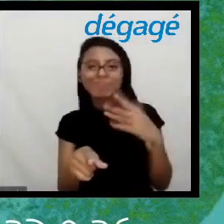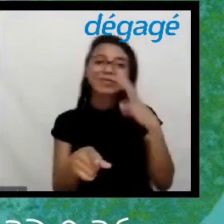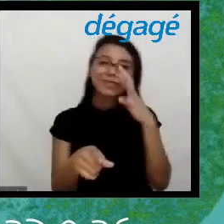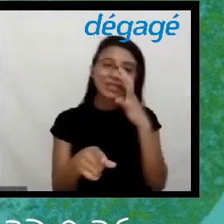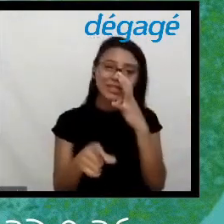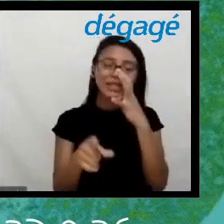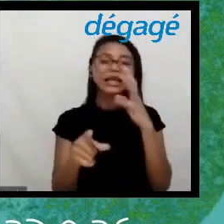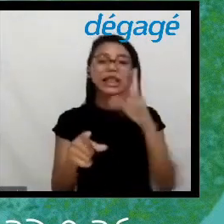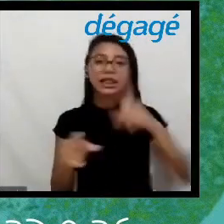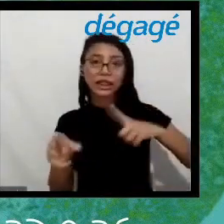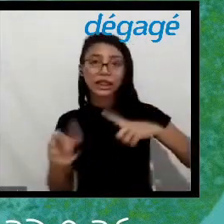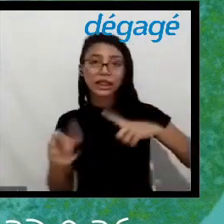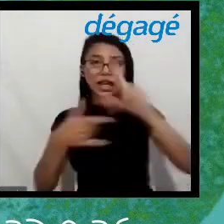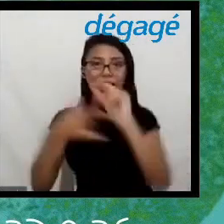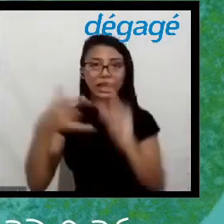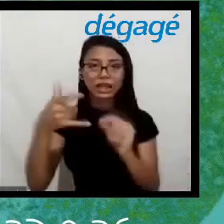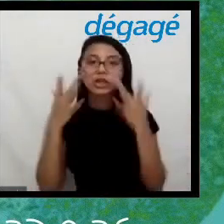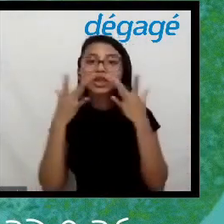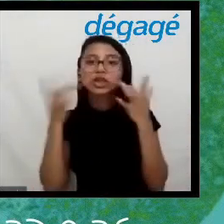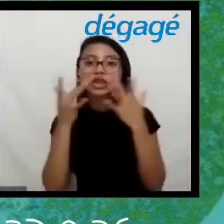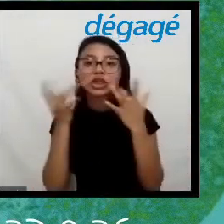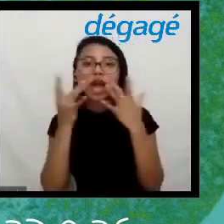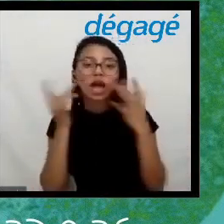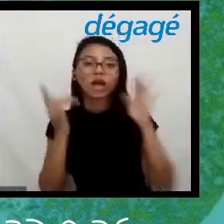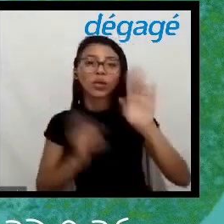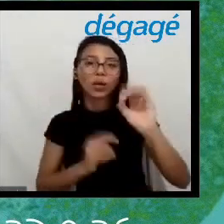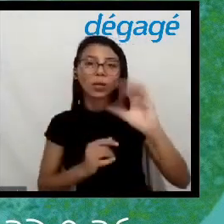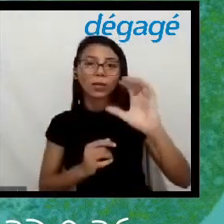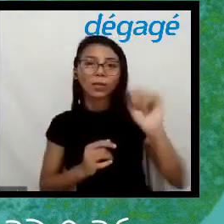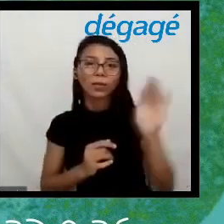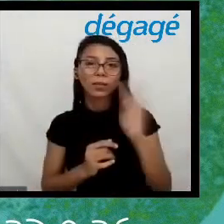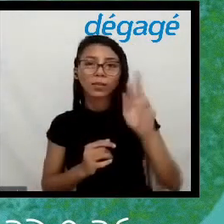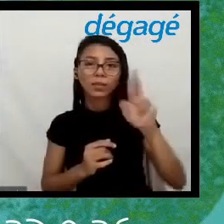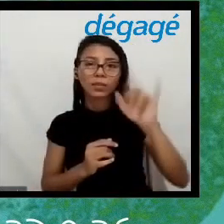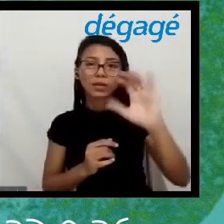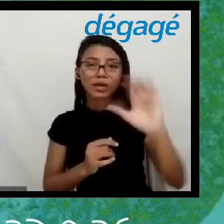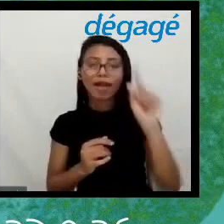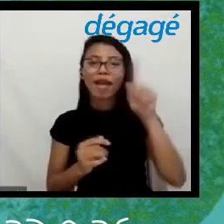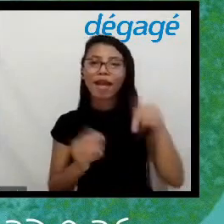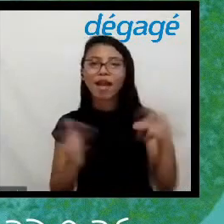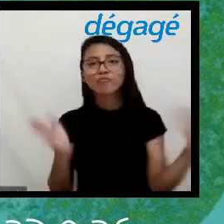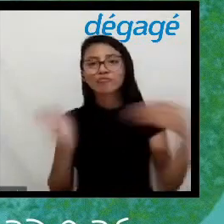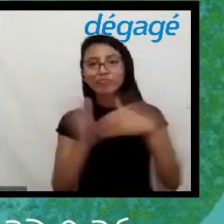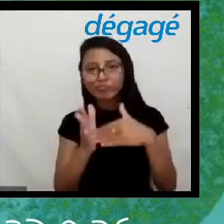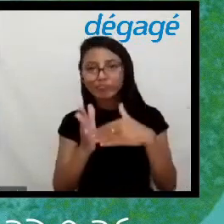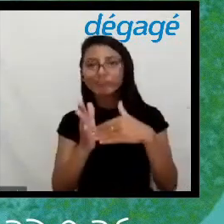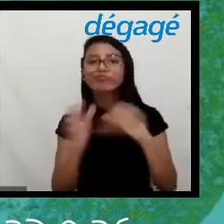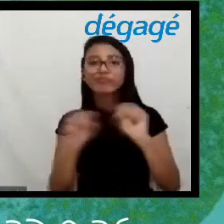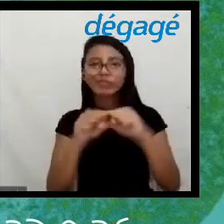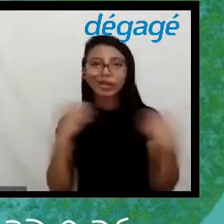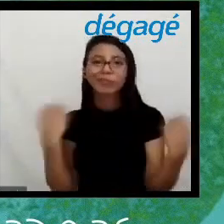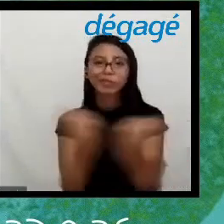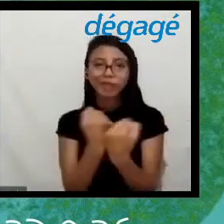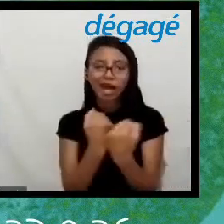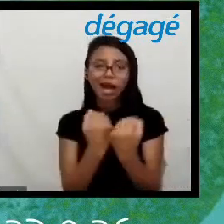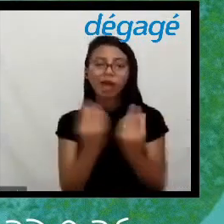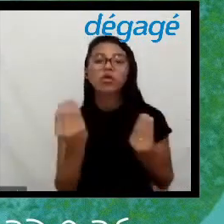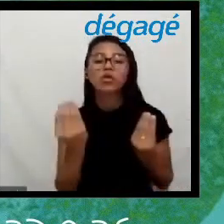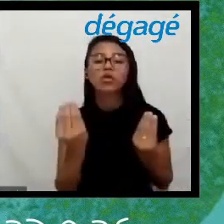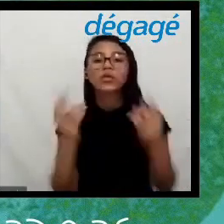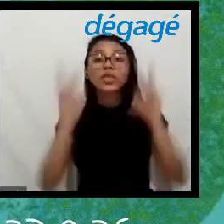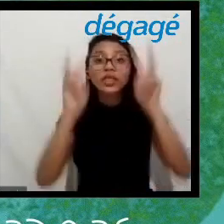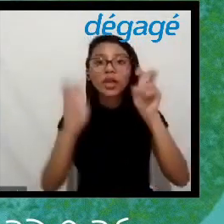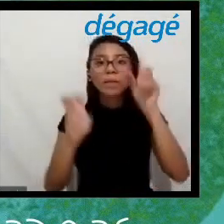Facebook, Teatro da Boca Rica. Hoje é o nosso último dia do seminário O que pode a arte?